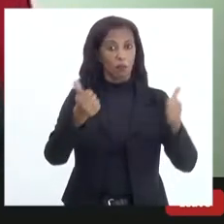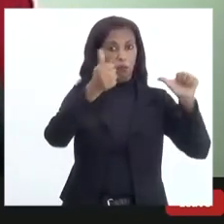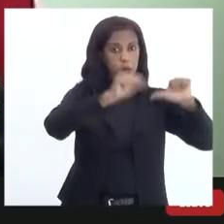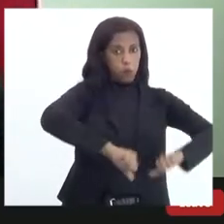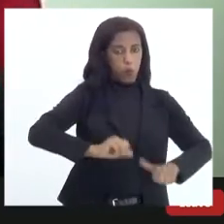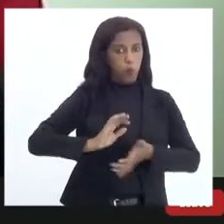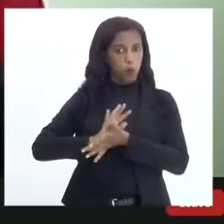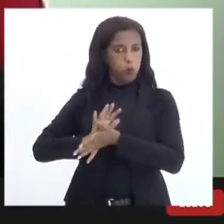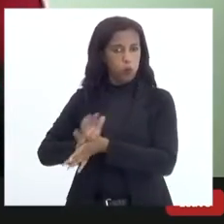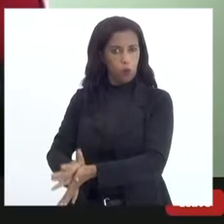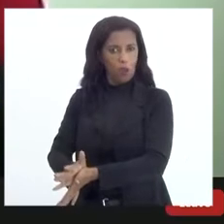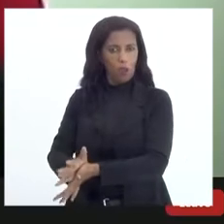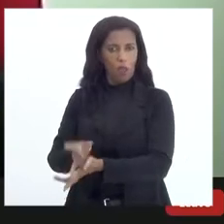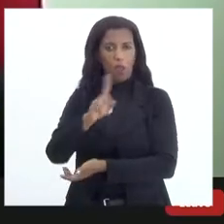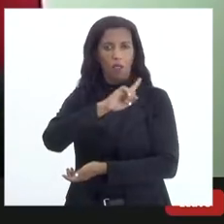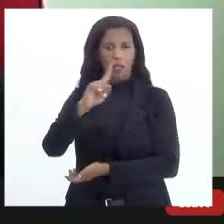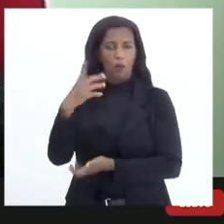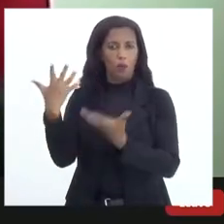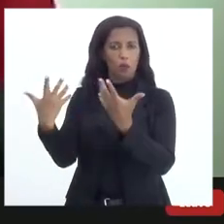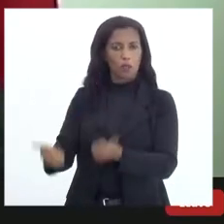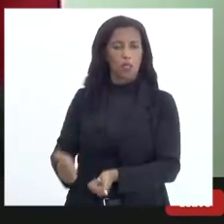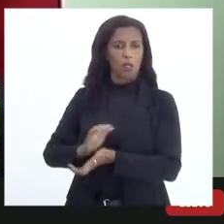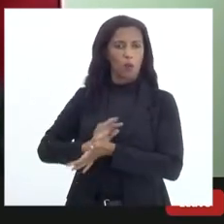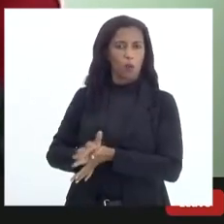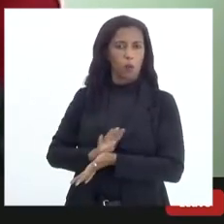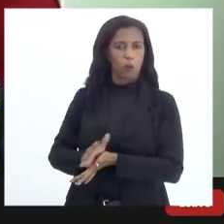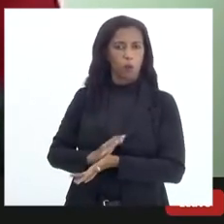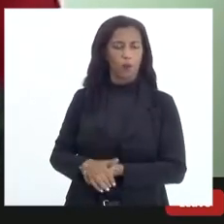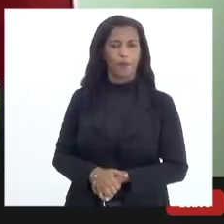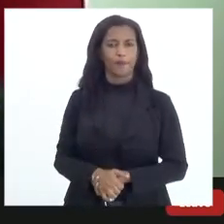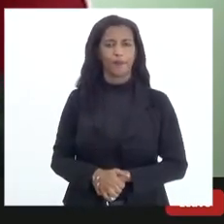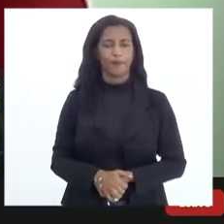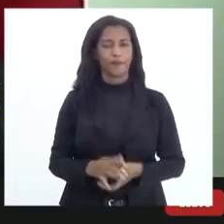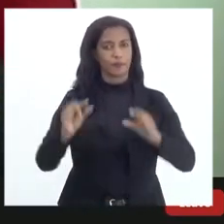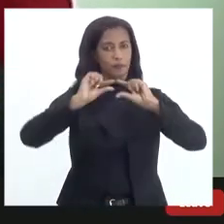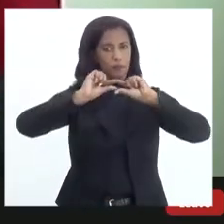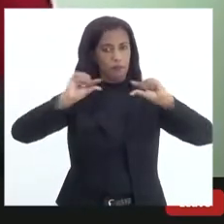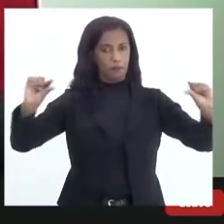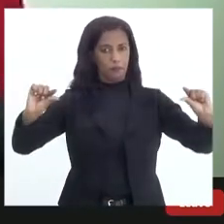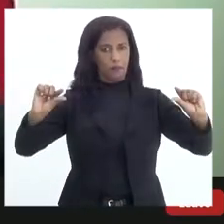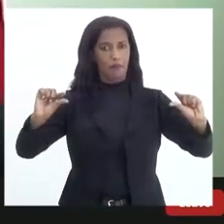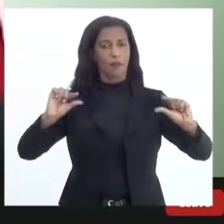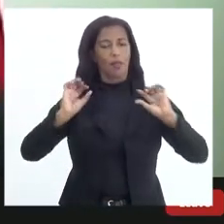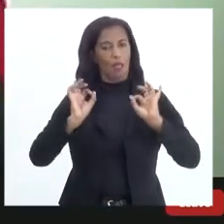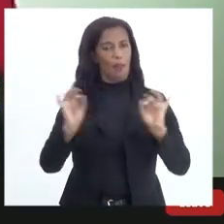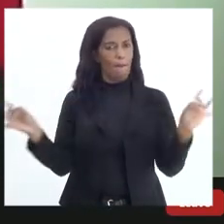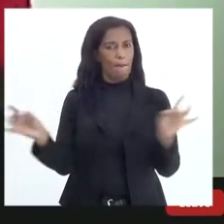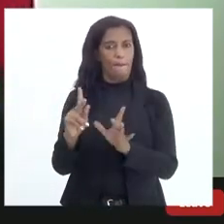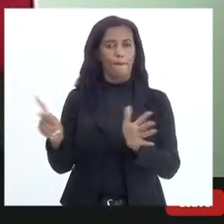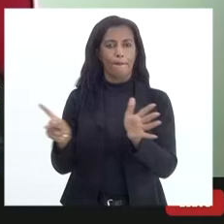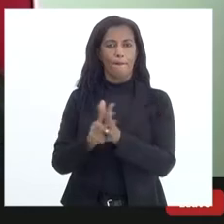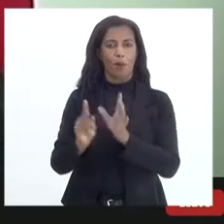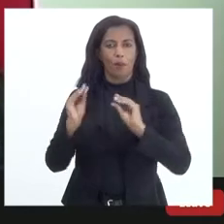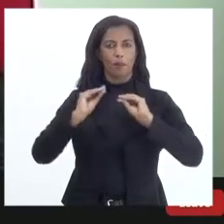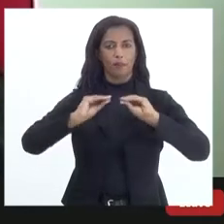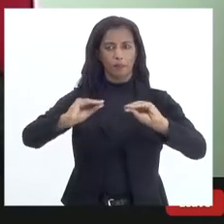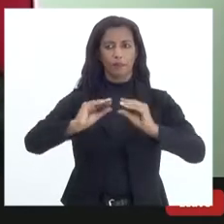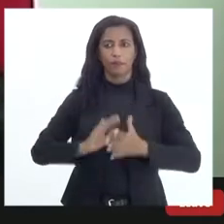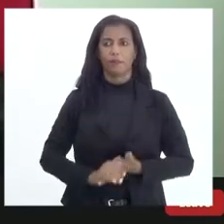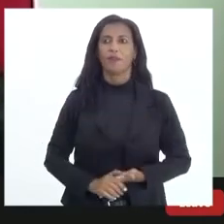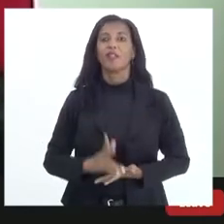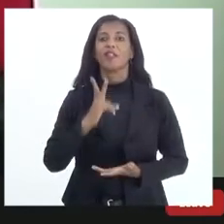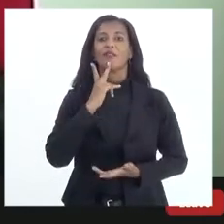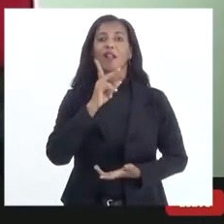racismo é a negação da existência do racismo. Então, acho que essa frase é bem oportuna para colocar. E dizer para a